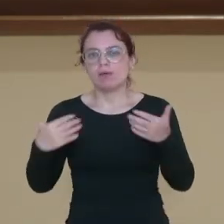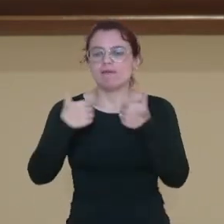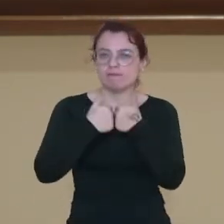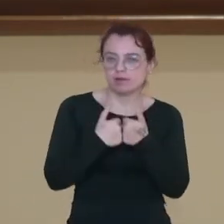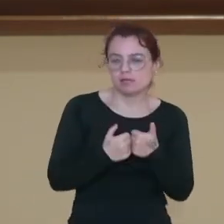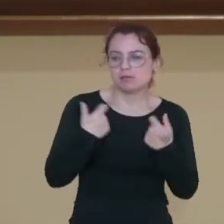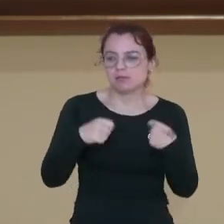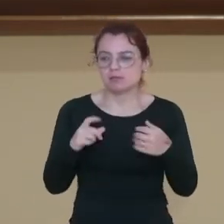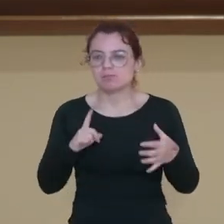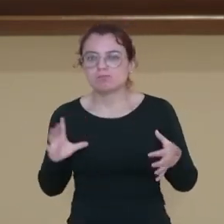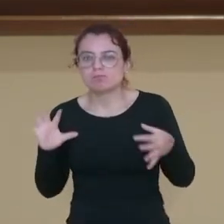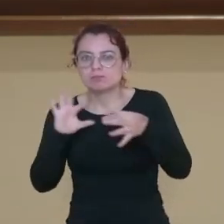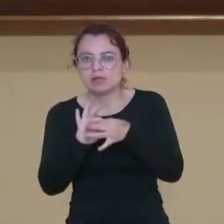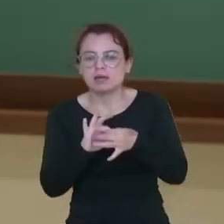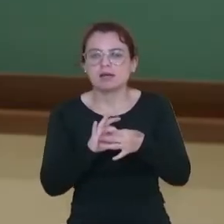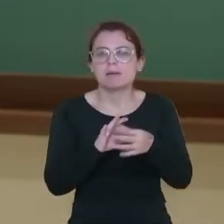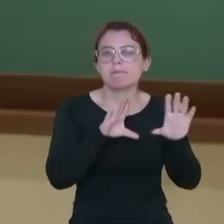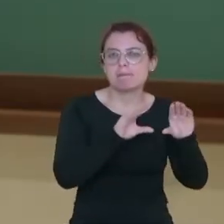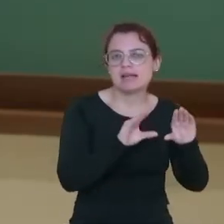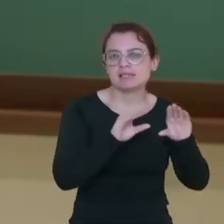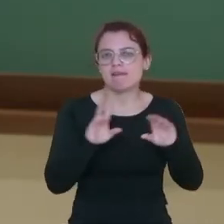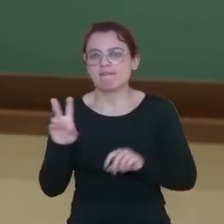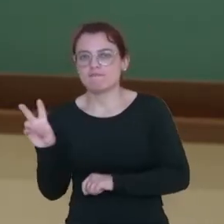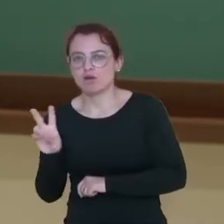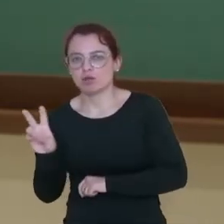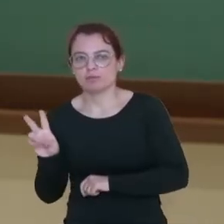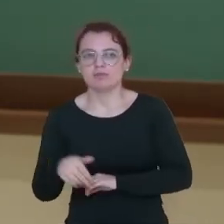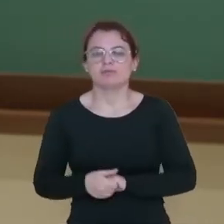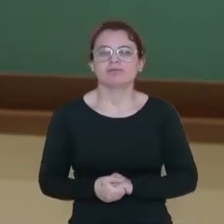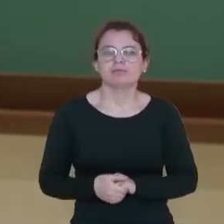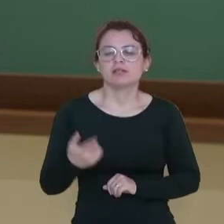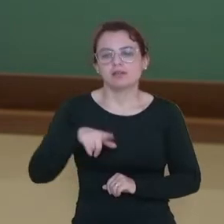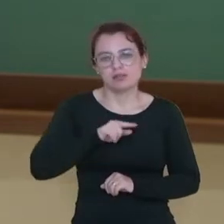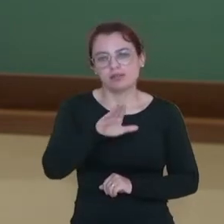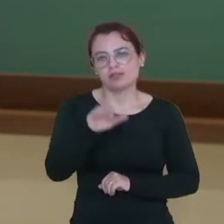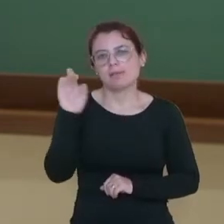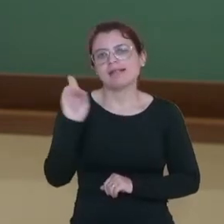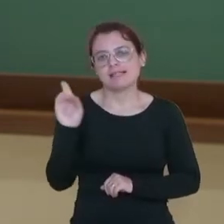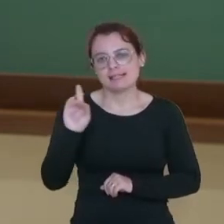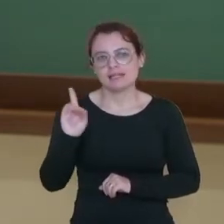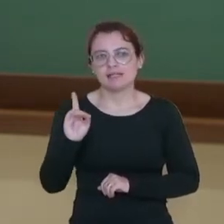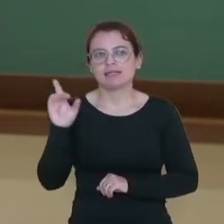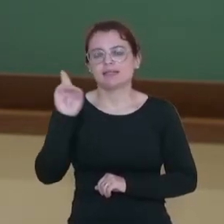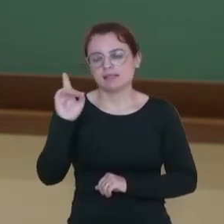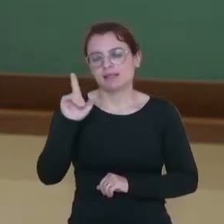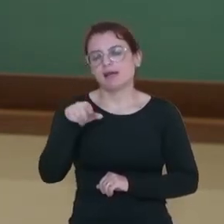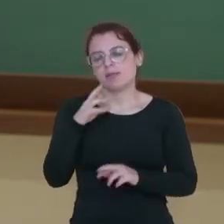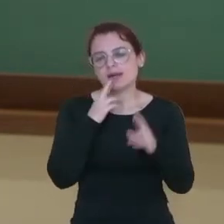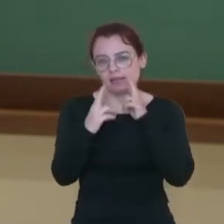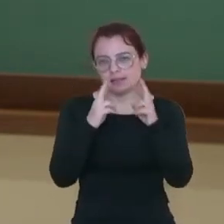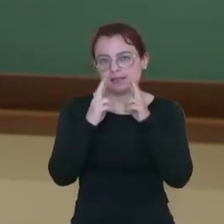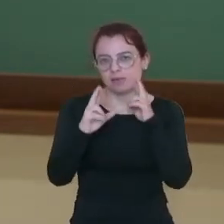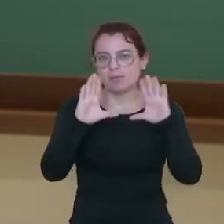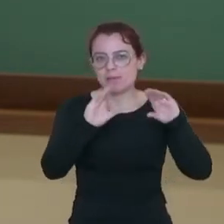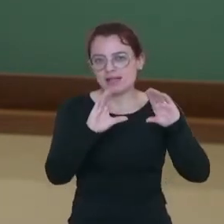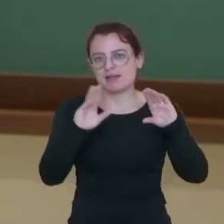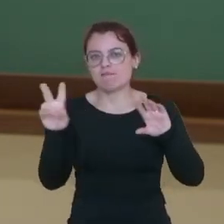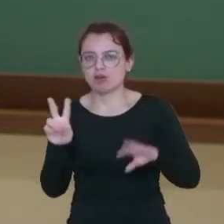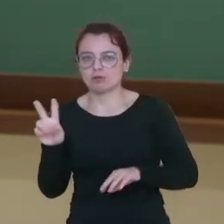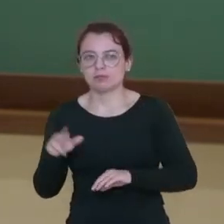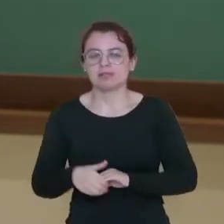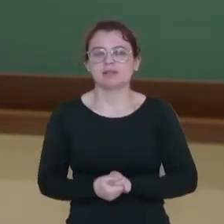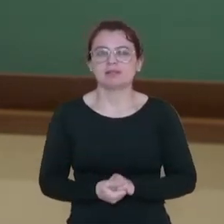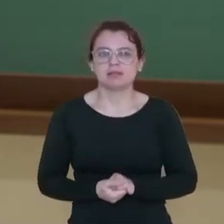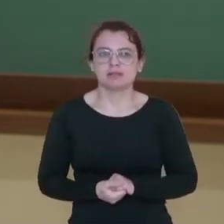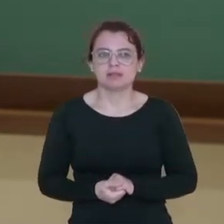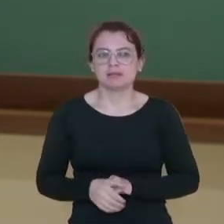massa e volume em algo que nós chamamos de densidade. Então, a densidade é uma relação entre massa e volume. O cálculo é